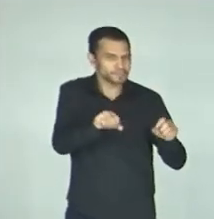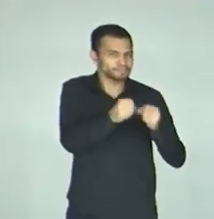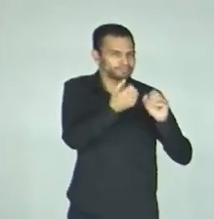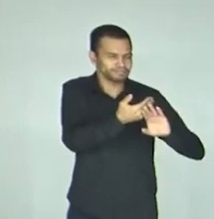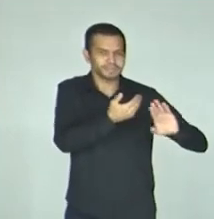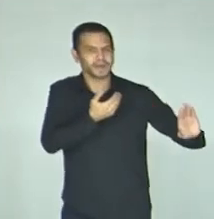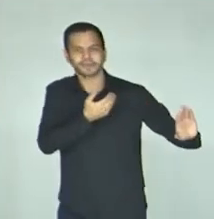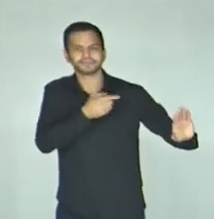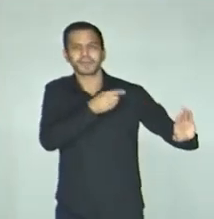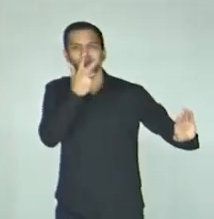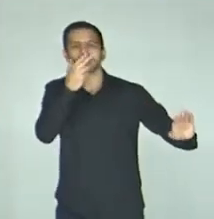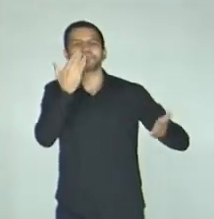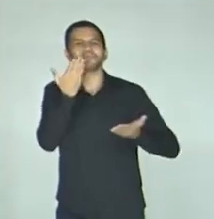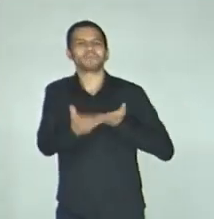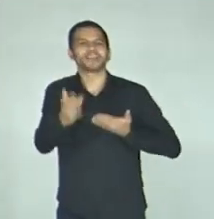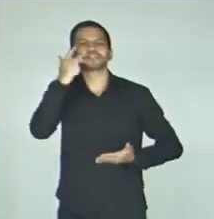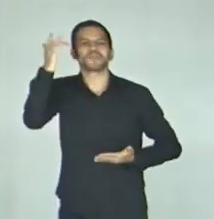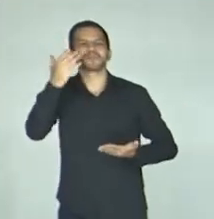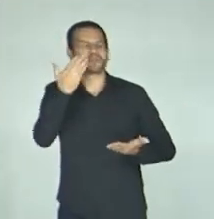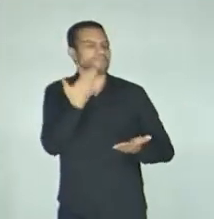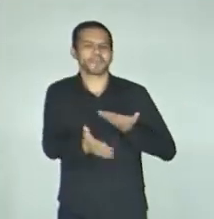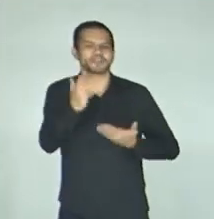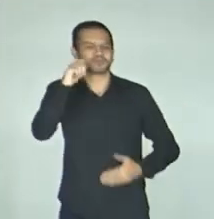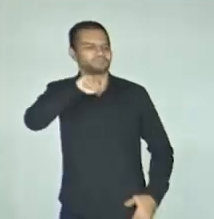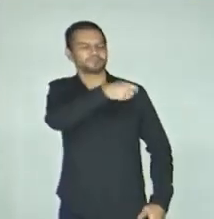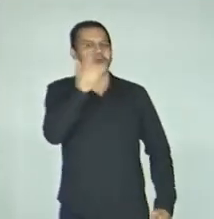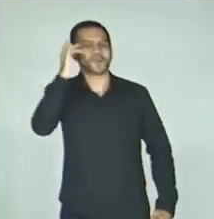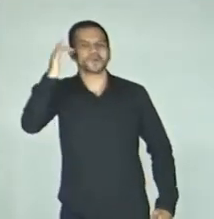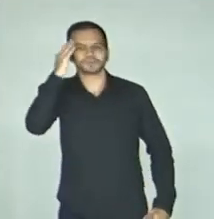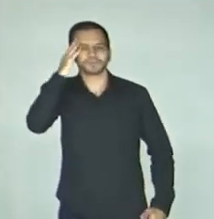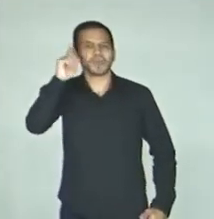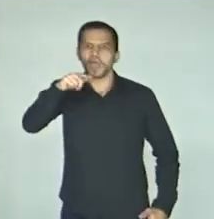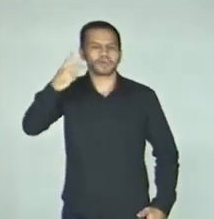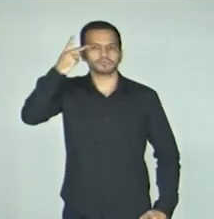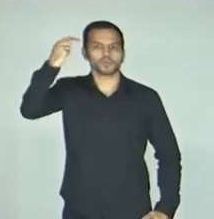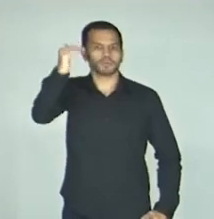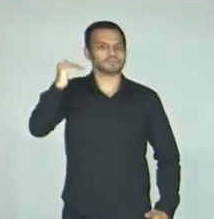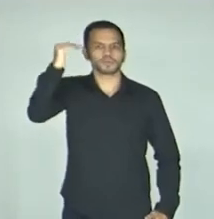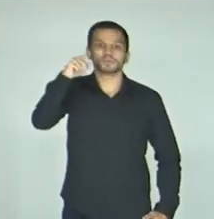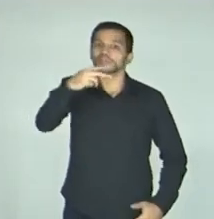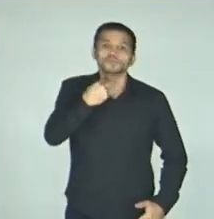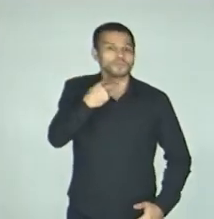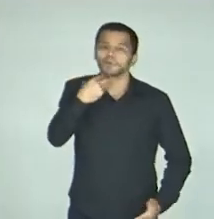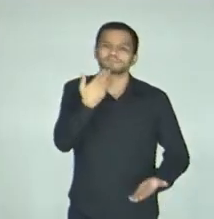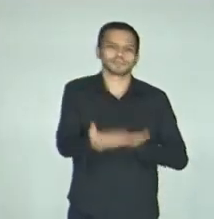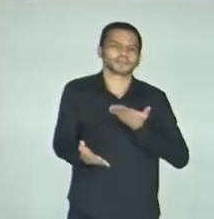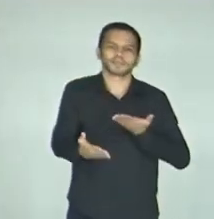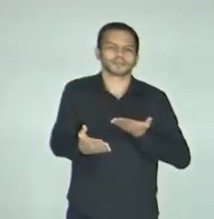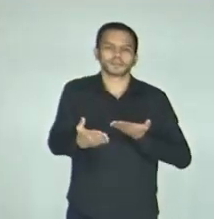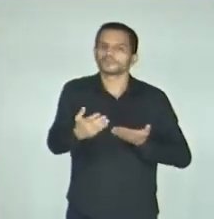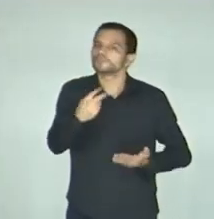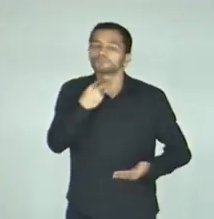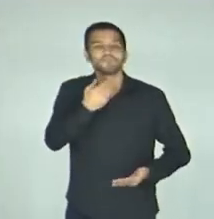amo você numa dimensão que vai além da Irmandade é algo sobrenatural não perca essas pessoas na sua vida